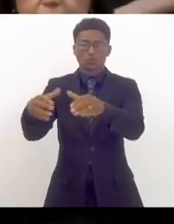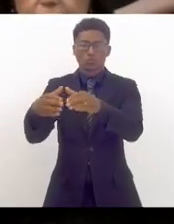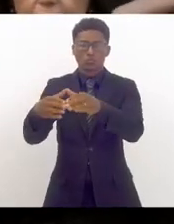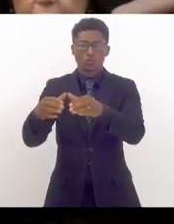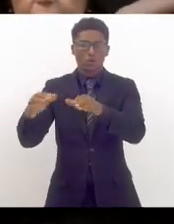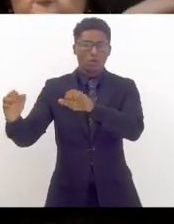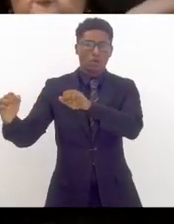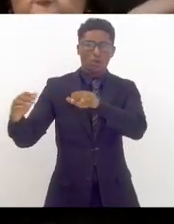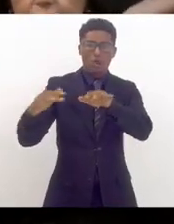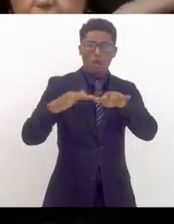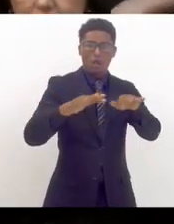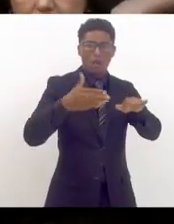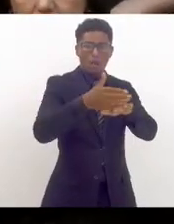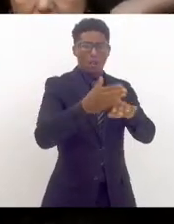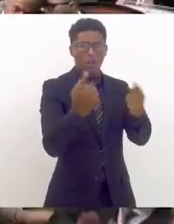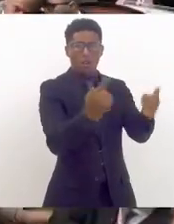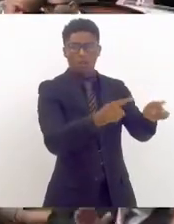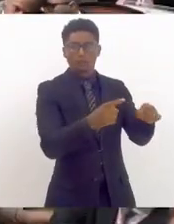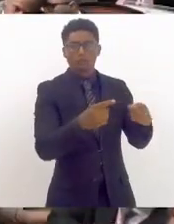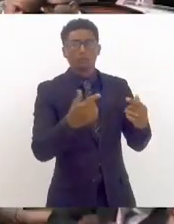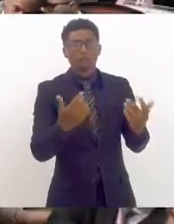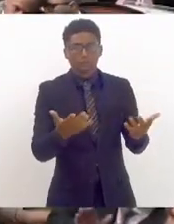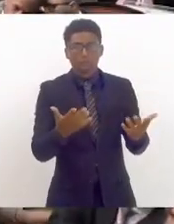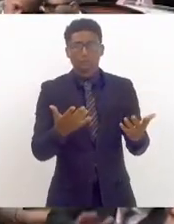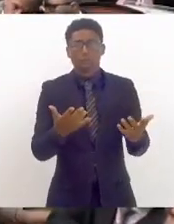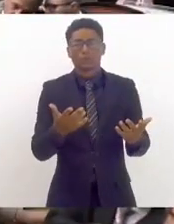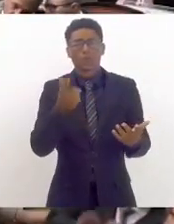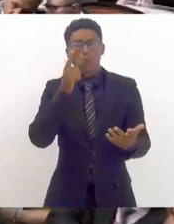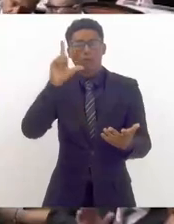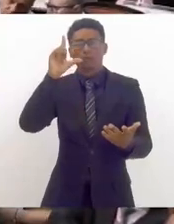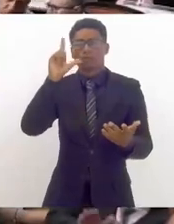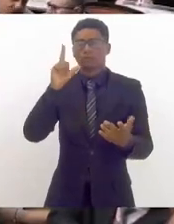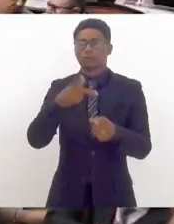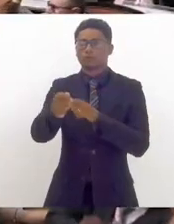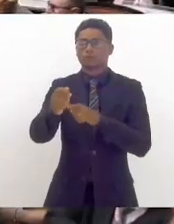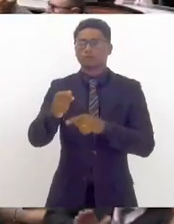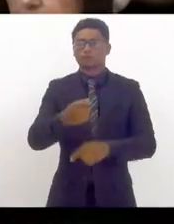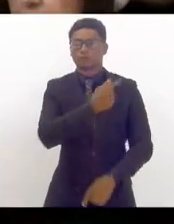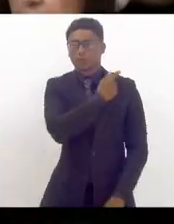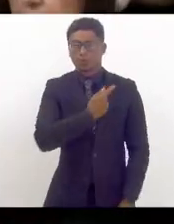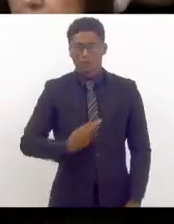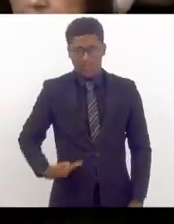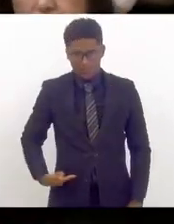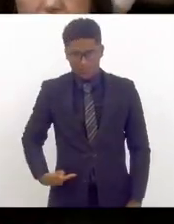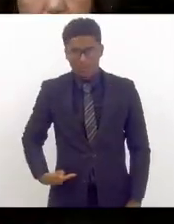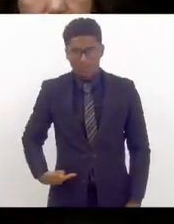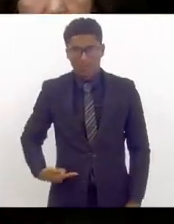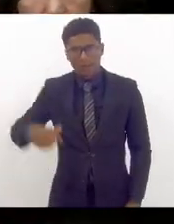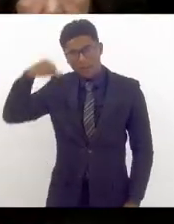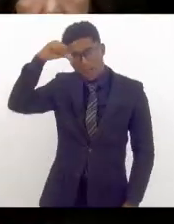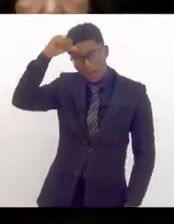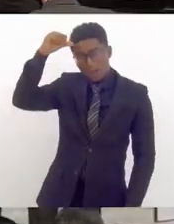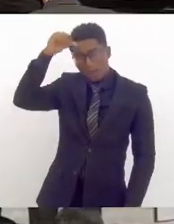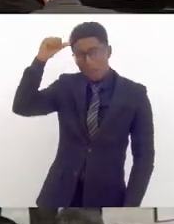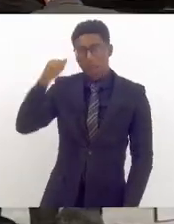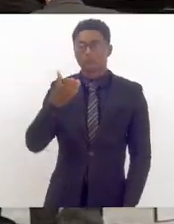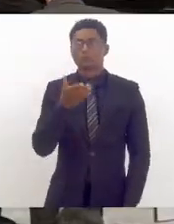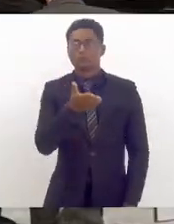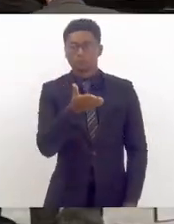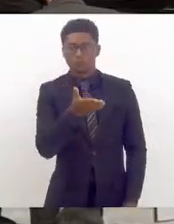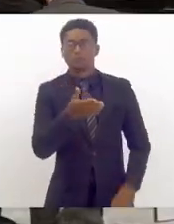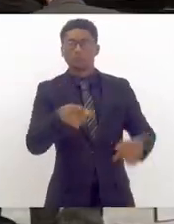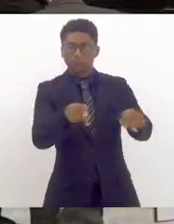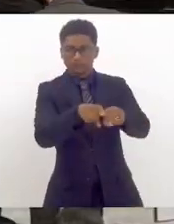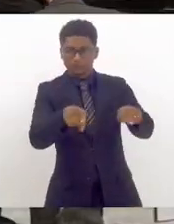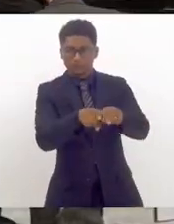Os governadores se uniram. O governador Cláudio Castro foi um dos governadores que juntou